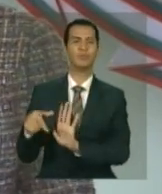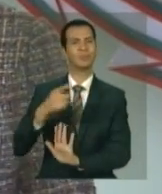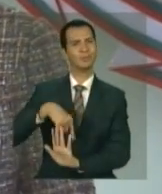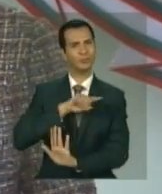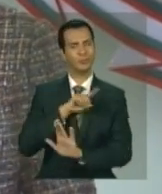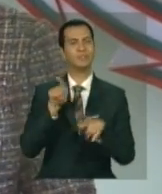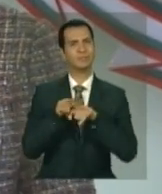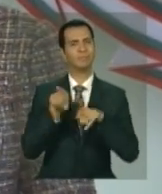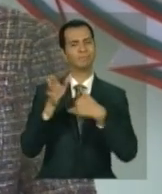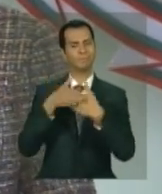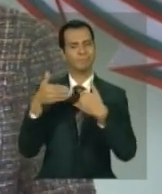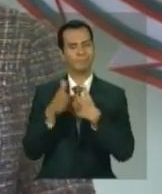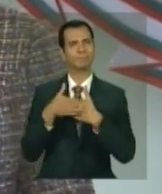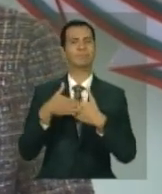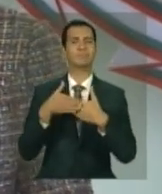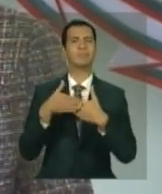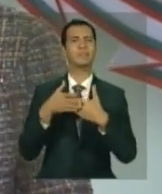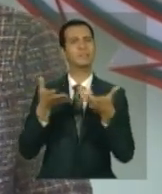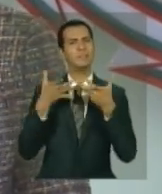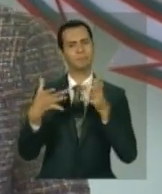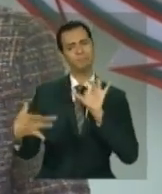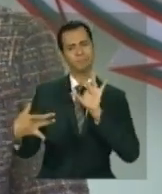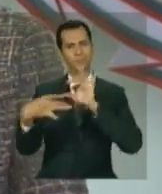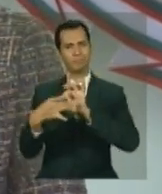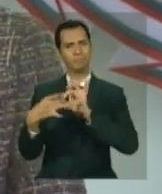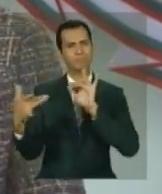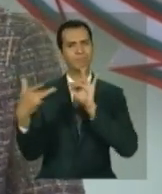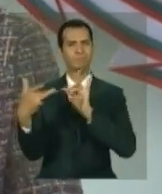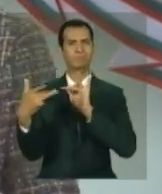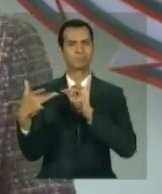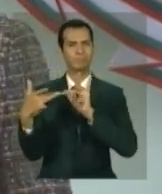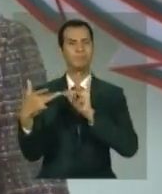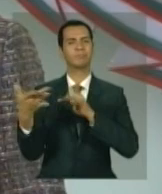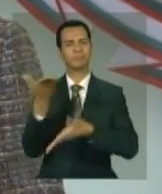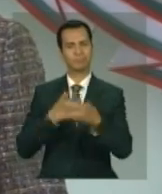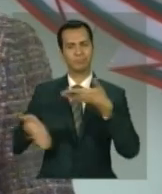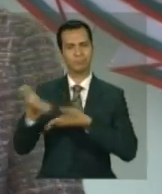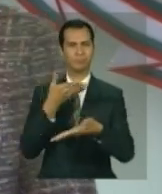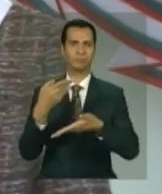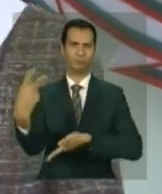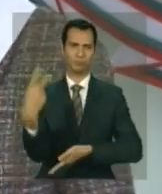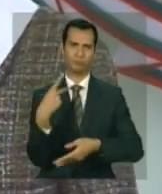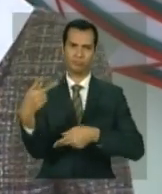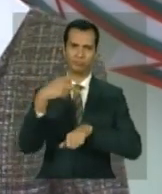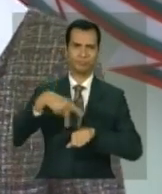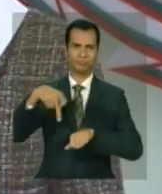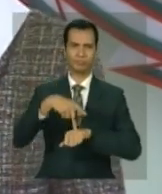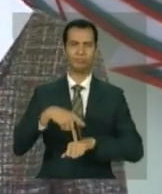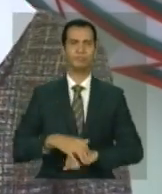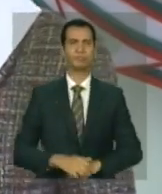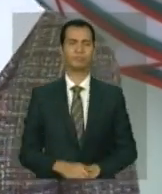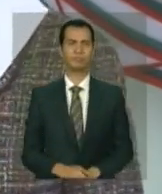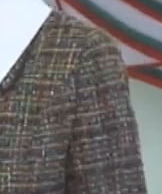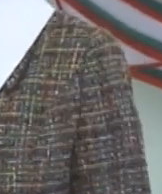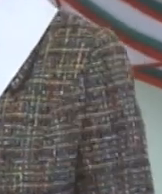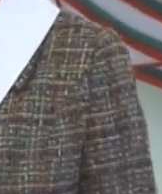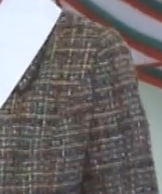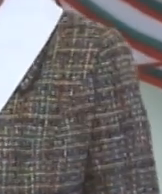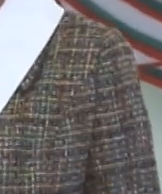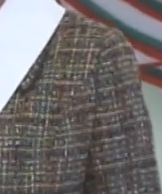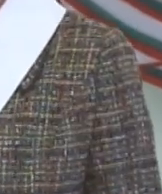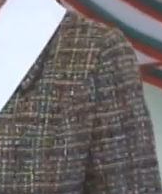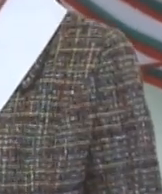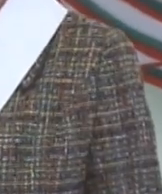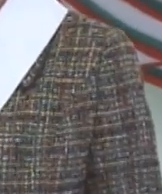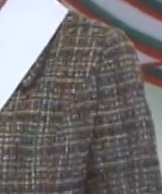gestos concretos de aproximação entre os nossos dois países. Por isso, eu cheguei a Bulgaria